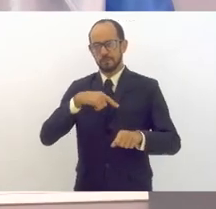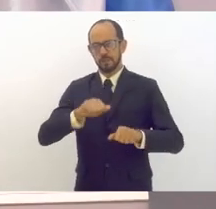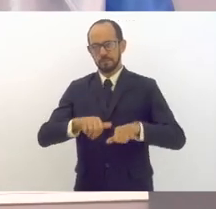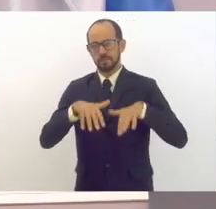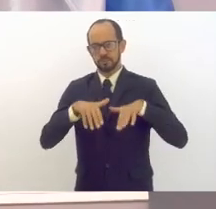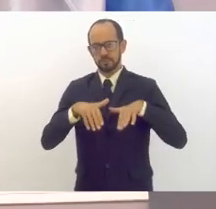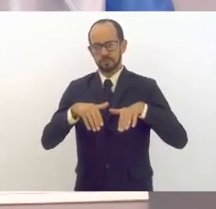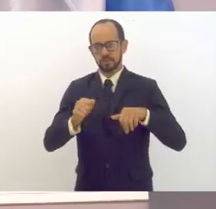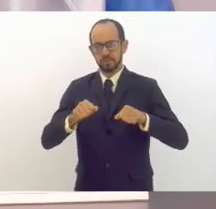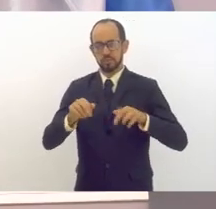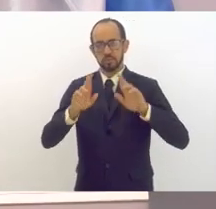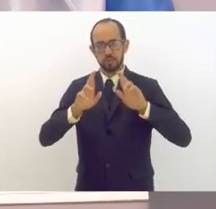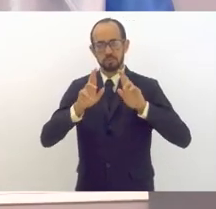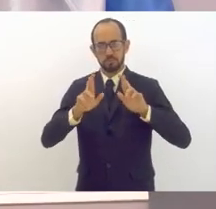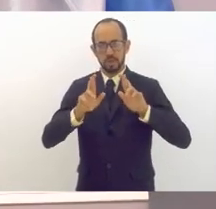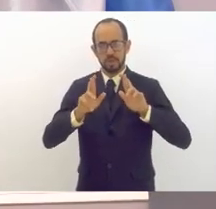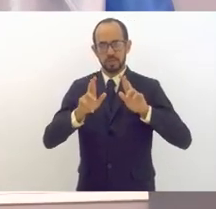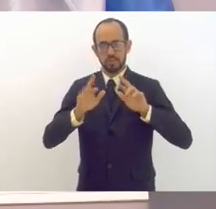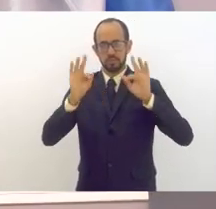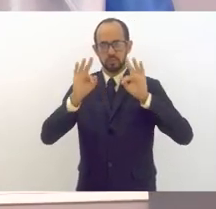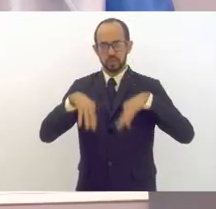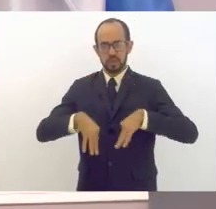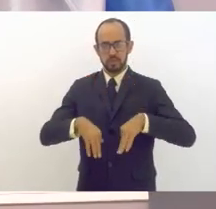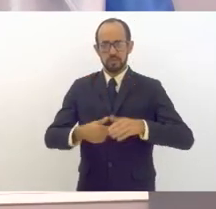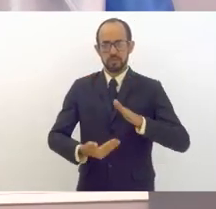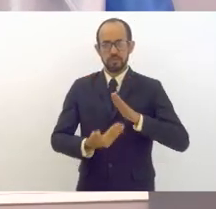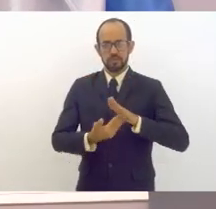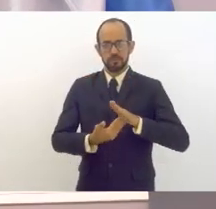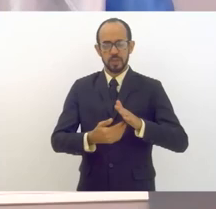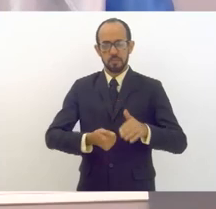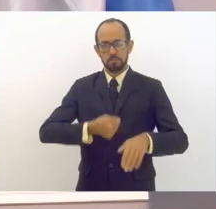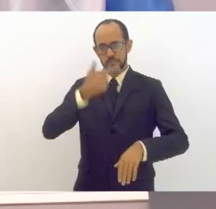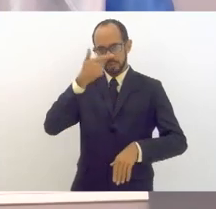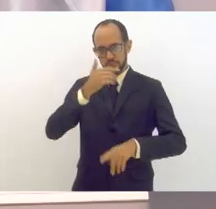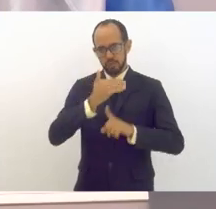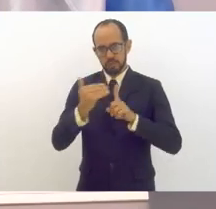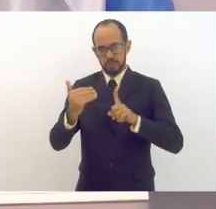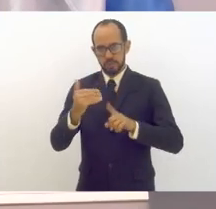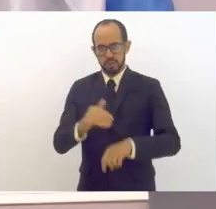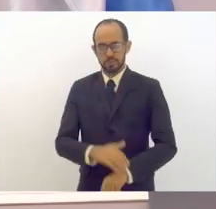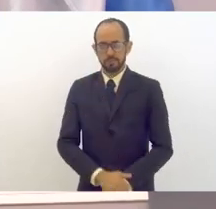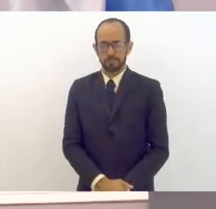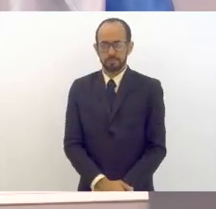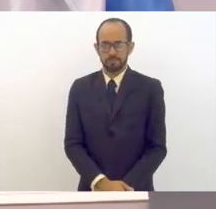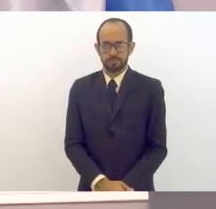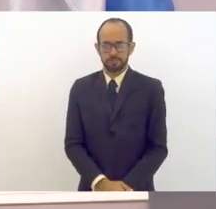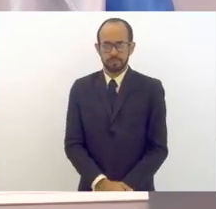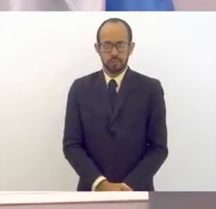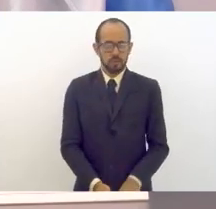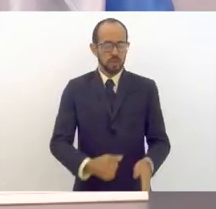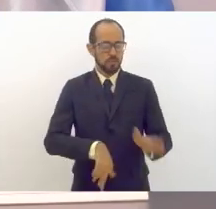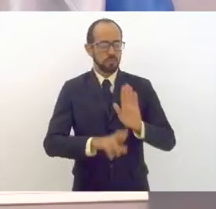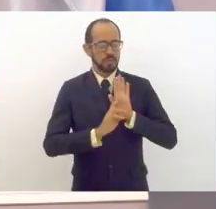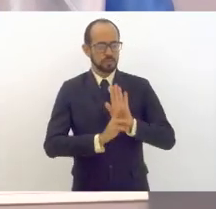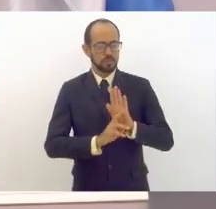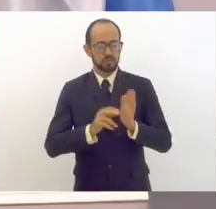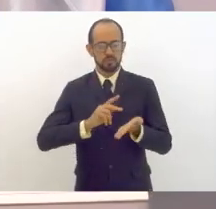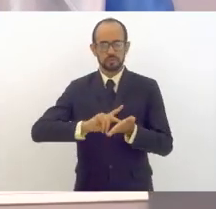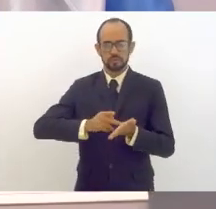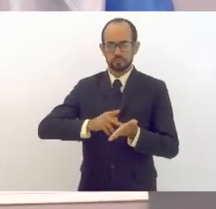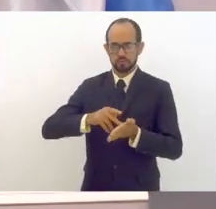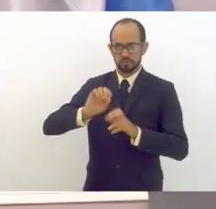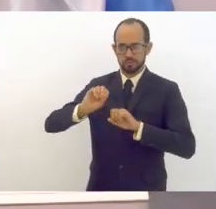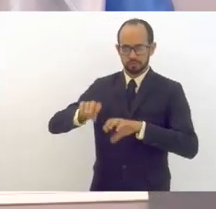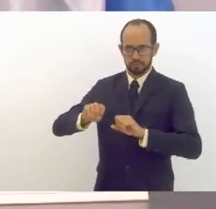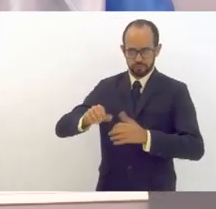encerrar até as 12h30. Então, eu vou passar aqui inicialmente para os representantes do Sindicato Estadual dos Profissionais de Educação.